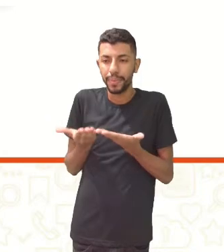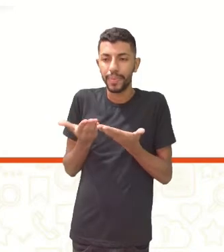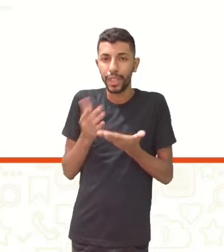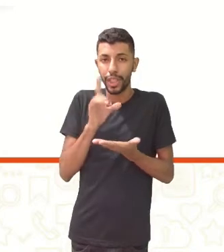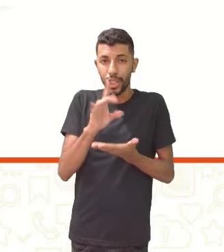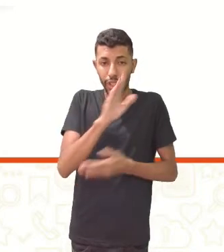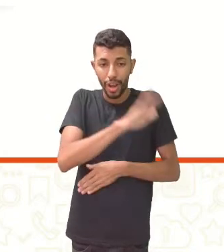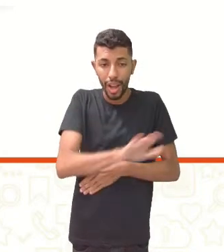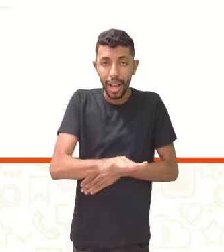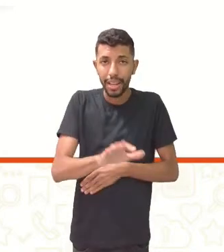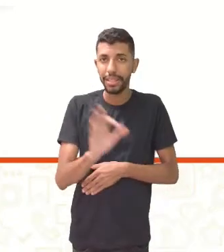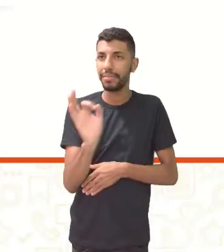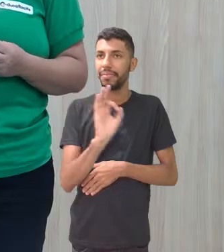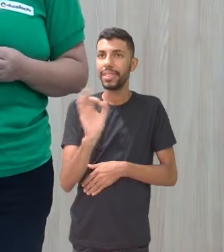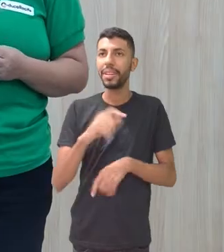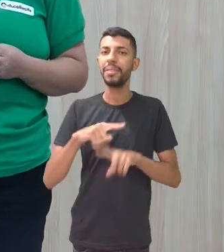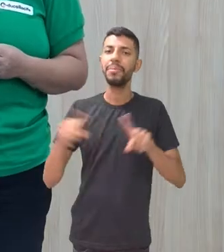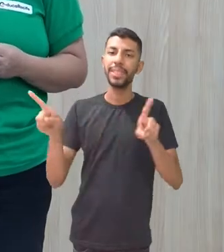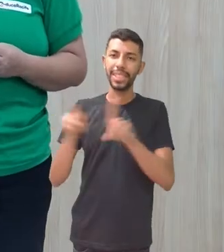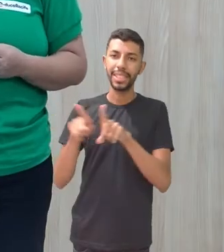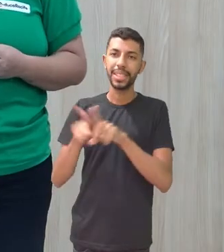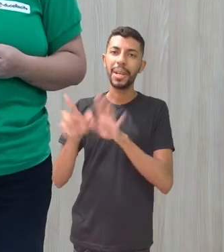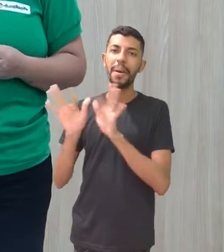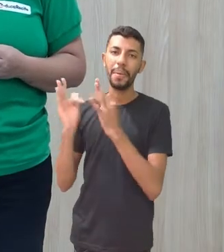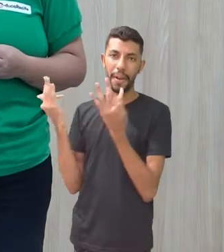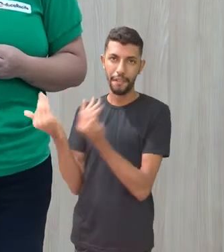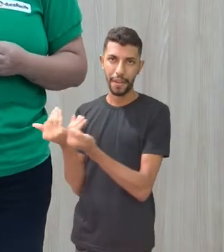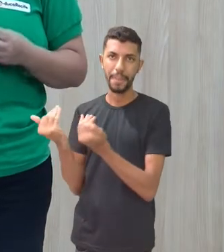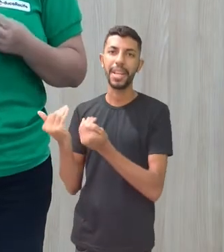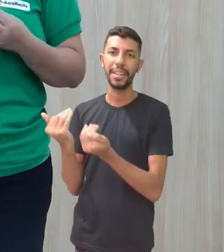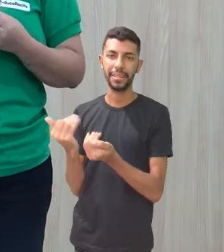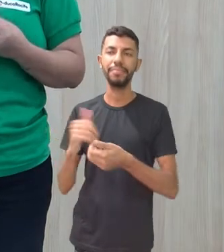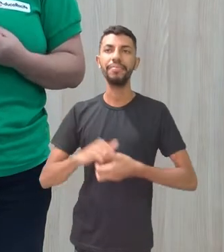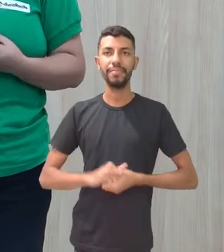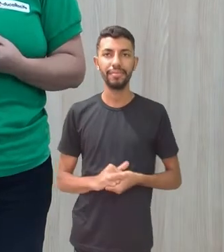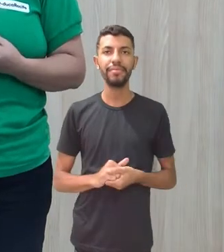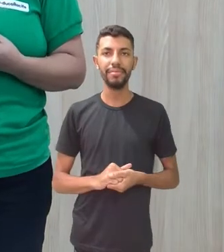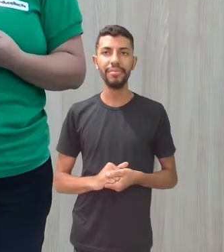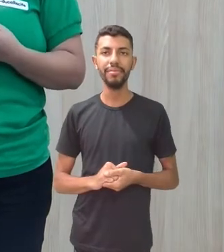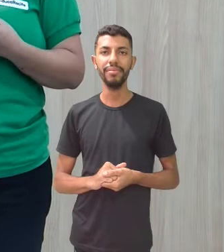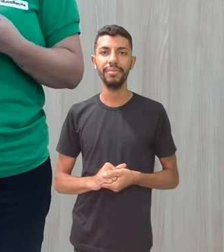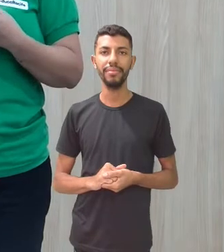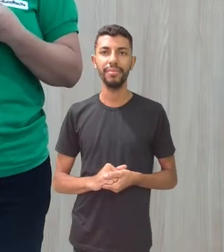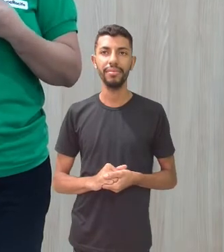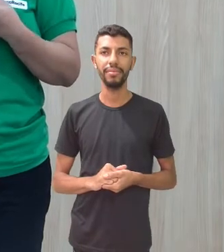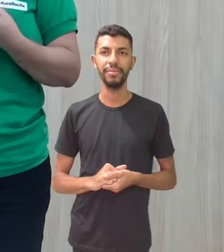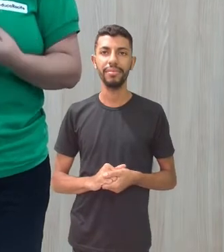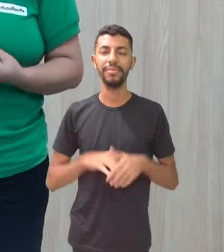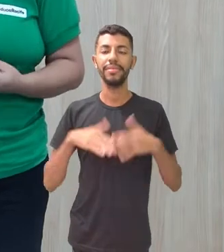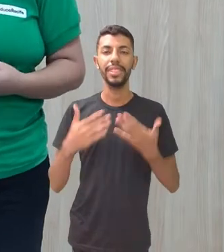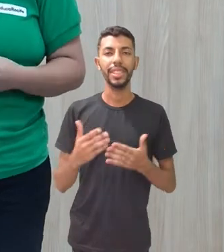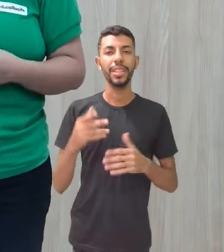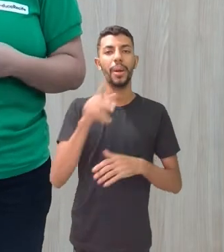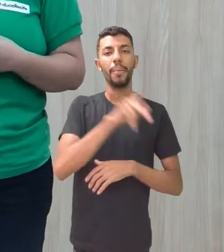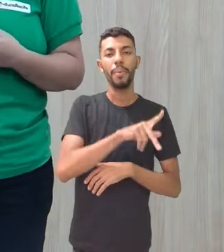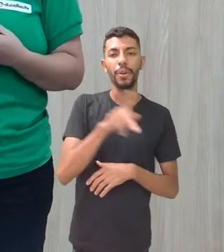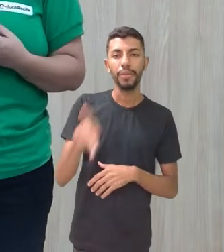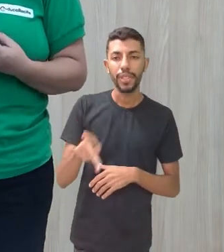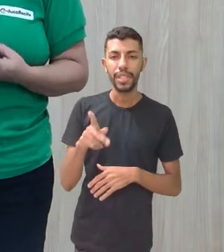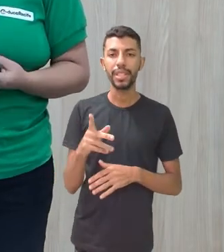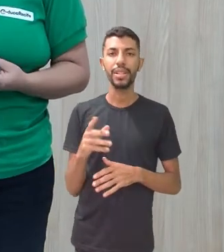para a criança, mas também para a família. Então, professor, funcionários de